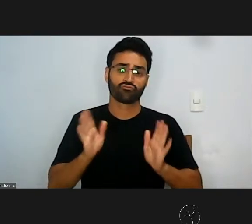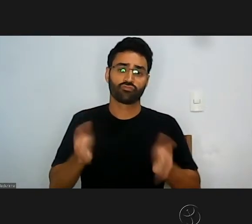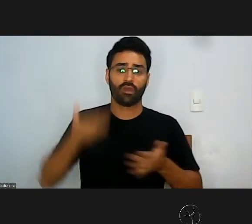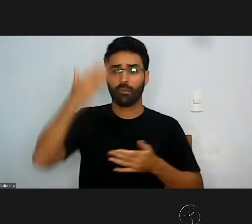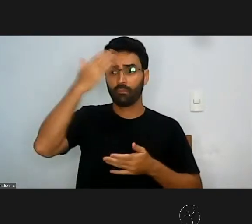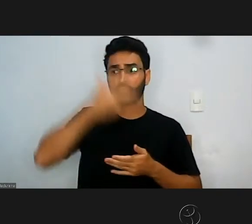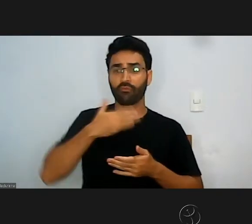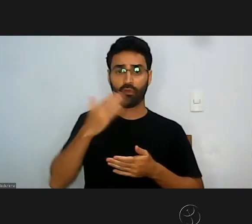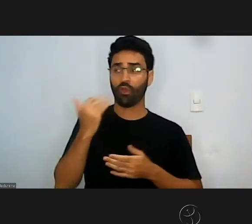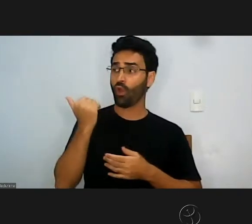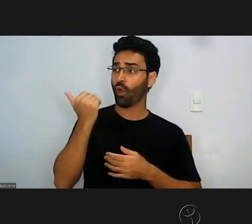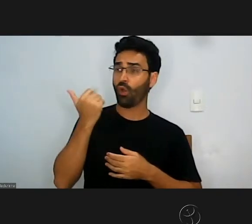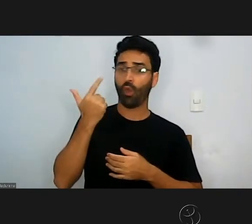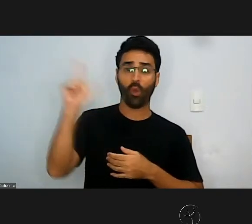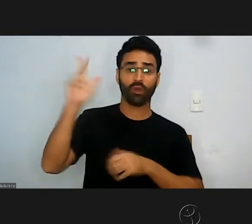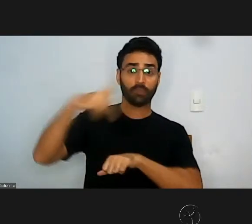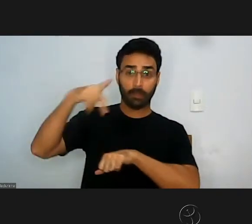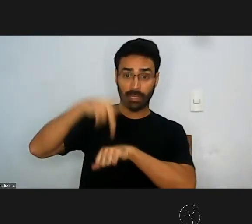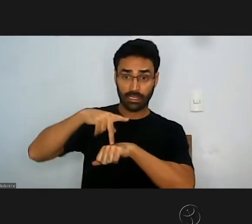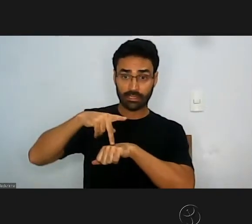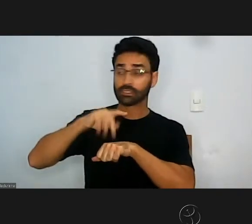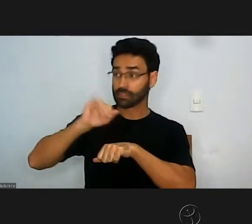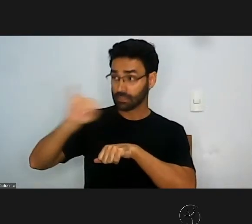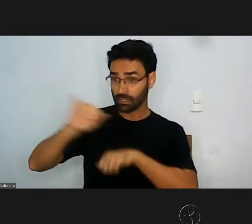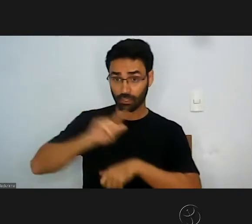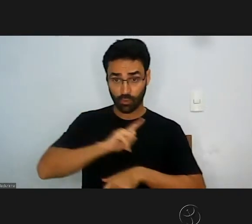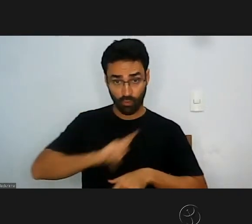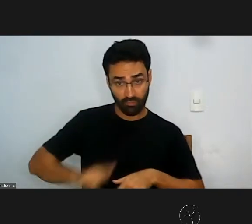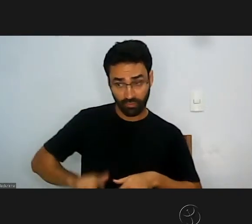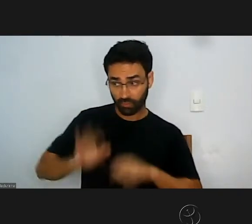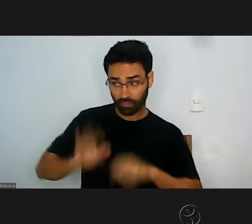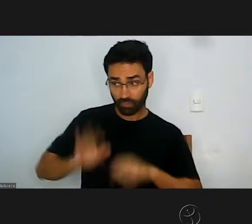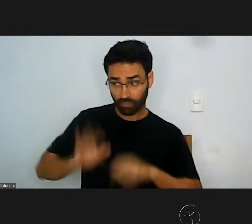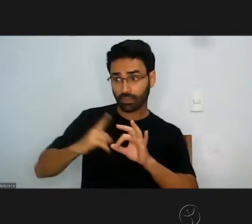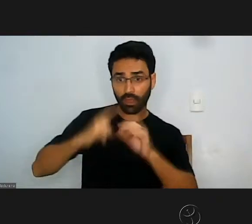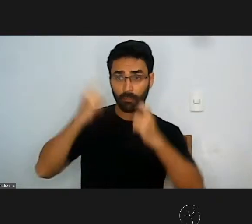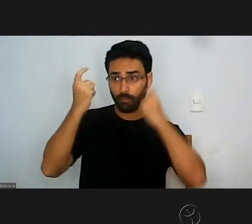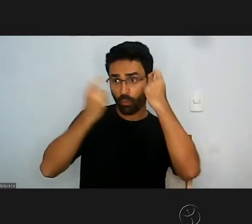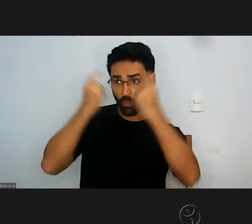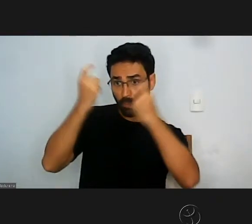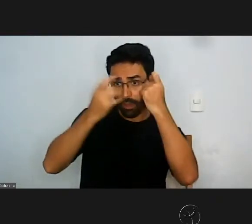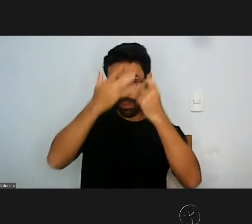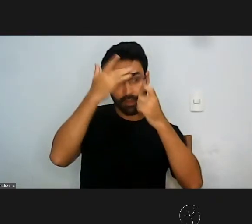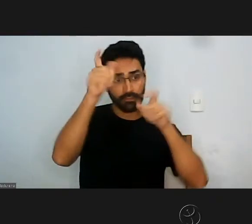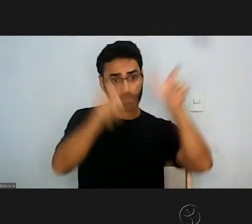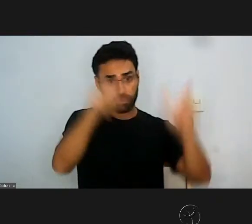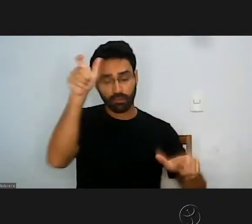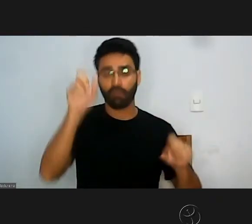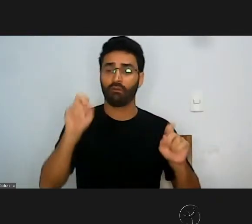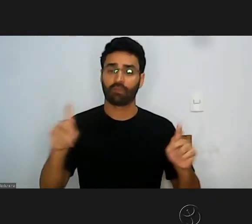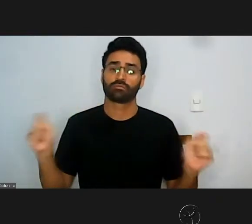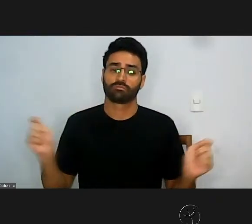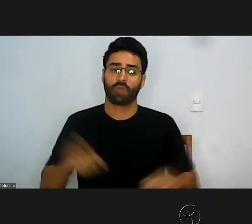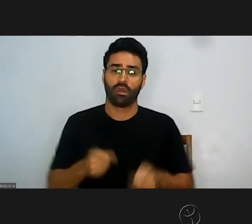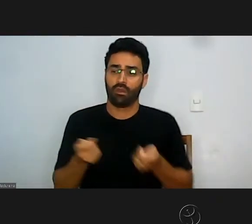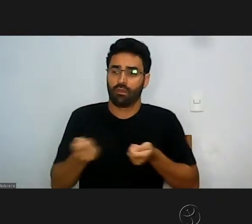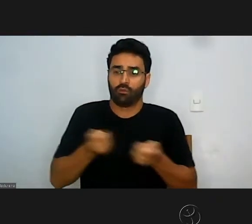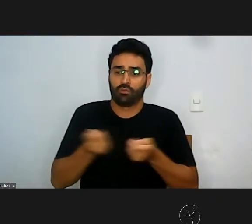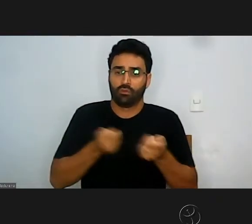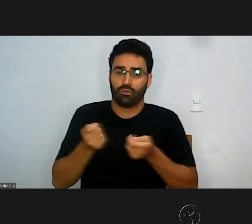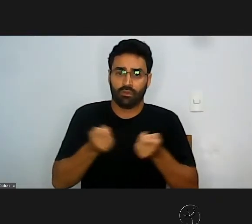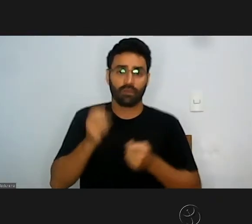países cujos governos se preocupam com seus cidadãos, principalmente no